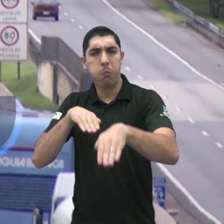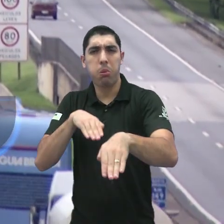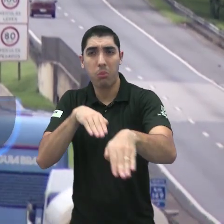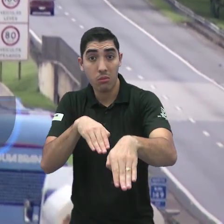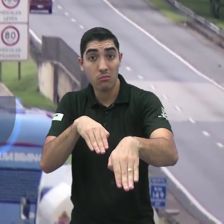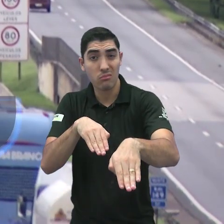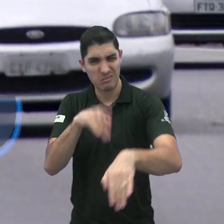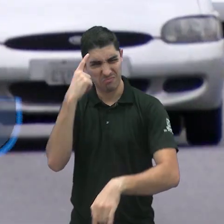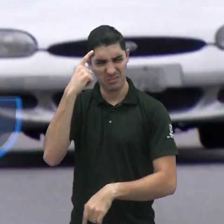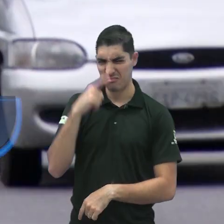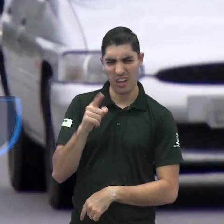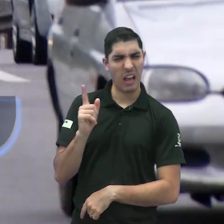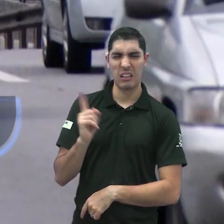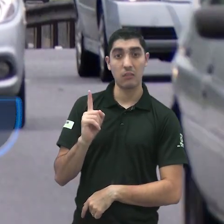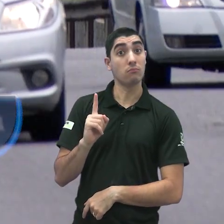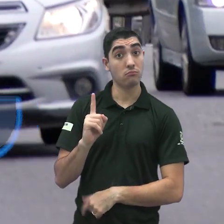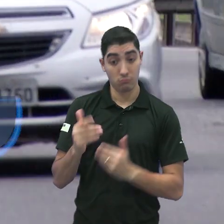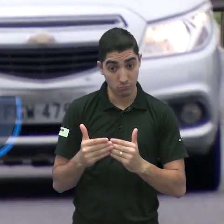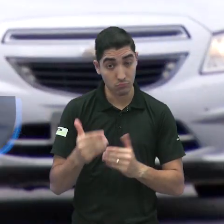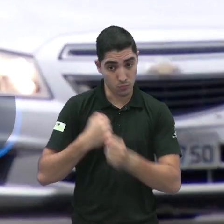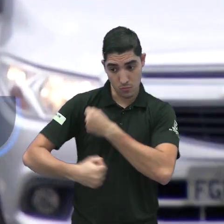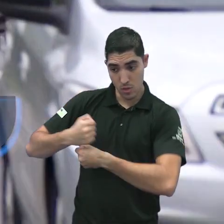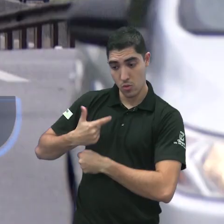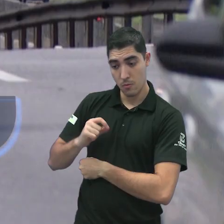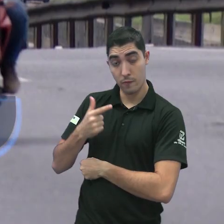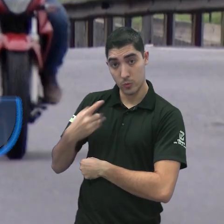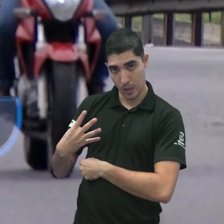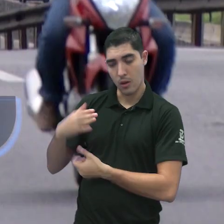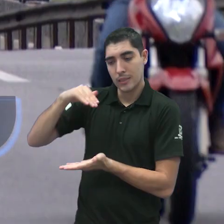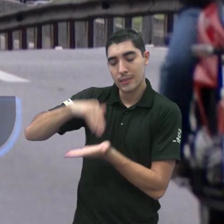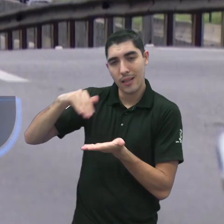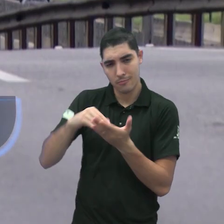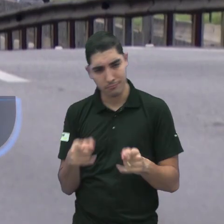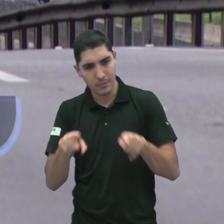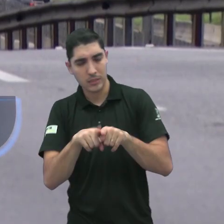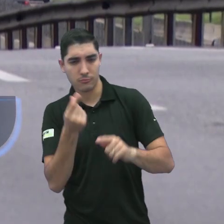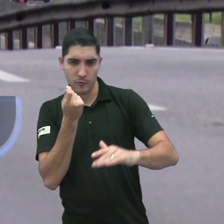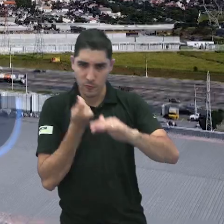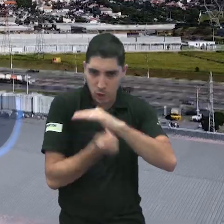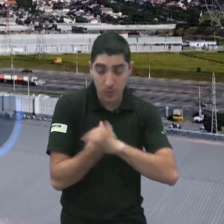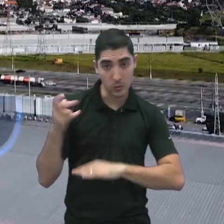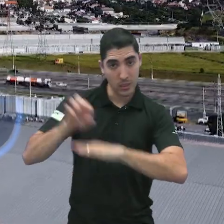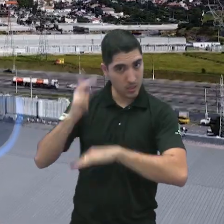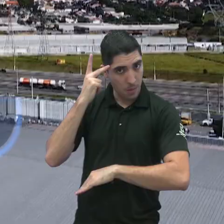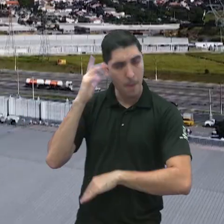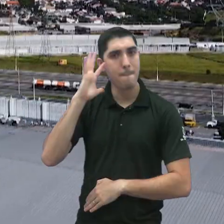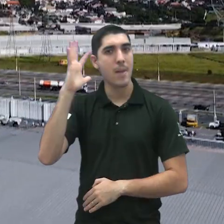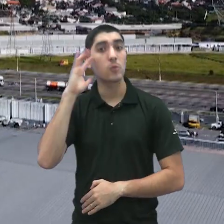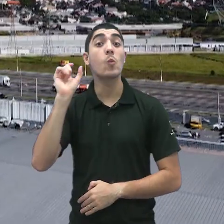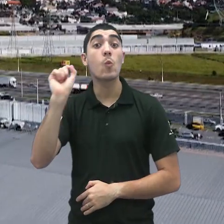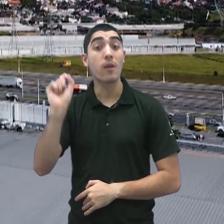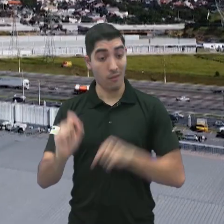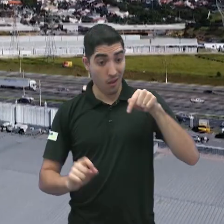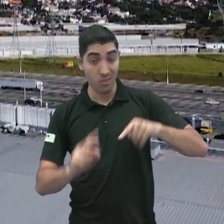tão distante assim. Em 2024, a Secretaria de Parcerias e Investimentos do Estado de São Paulo incluiu o trecho que